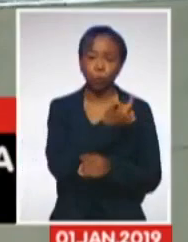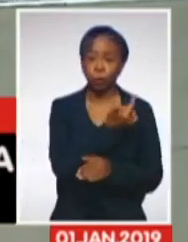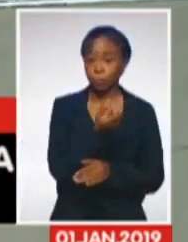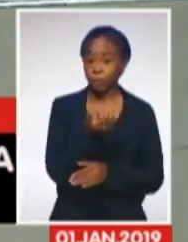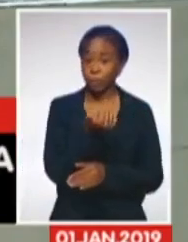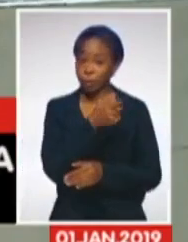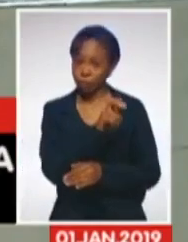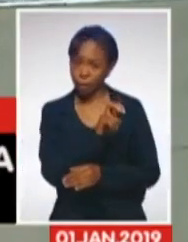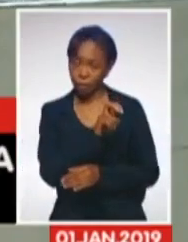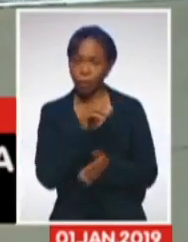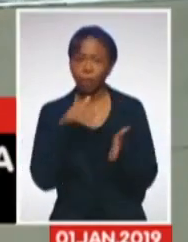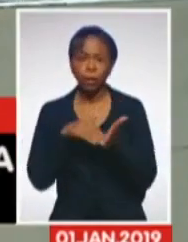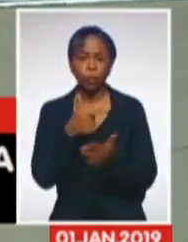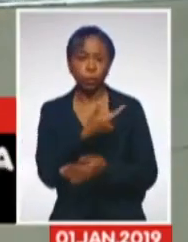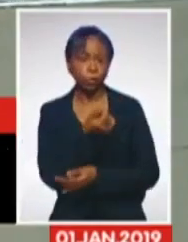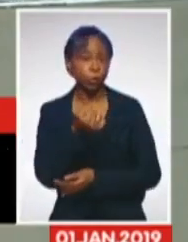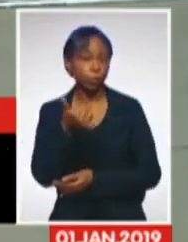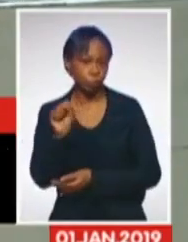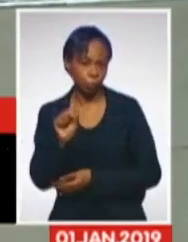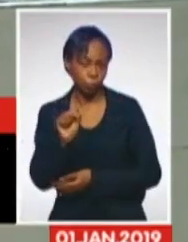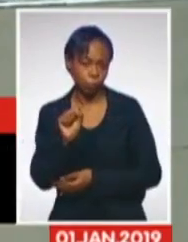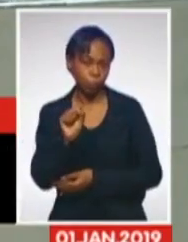Pimentel.